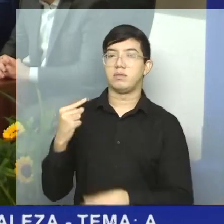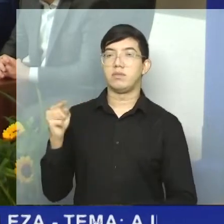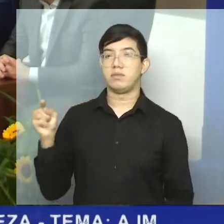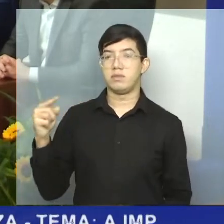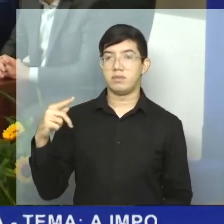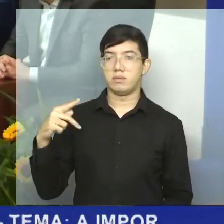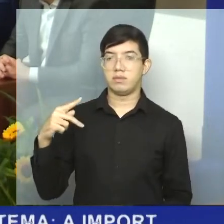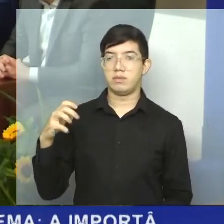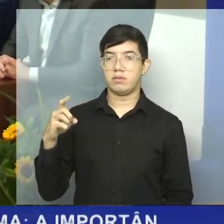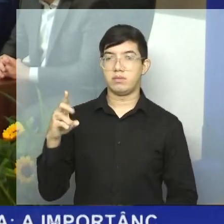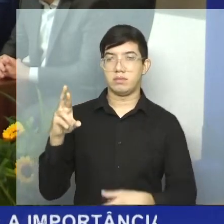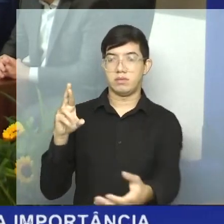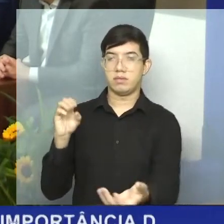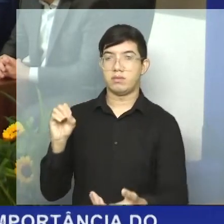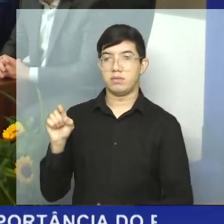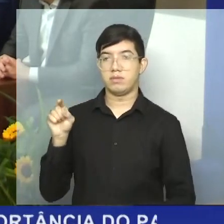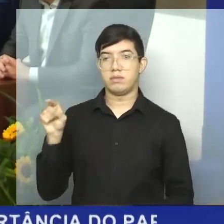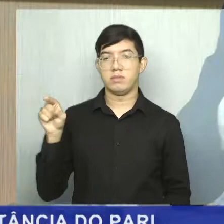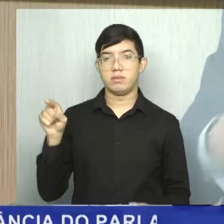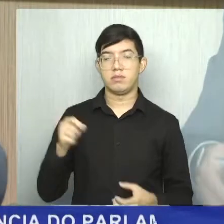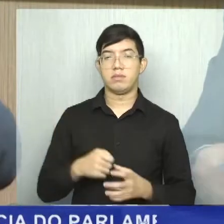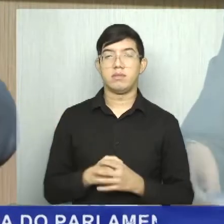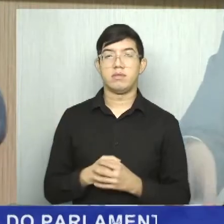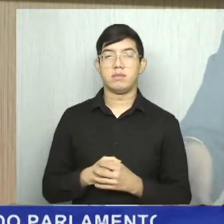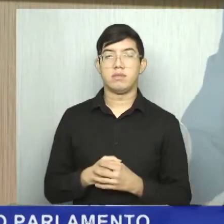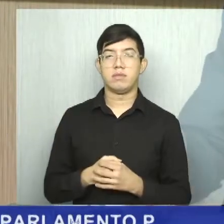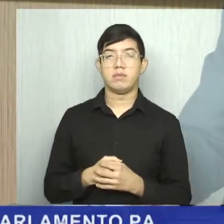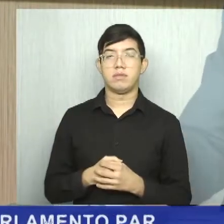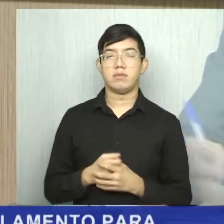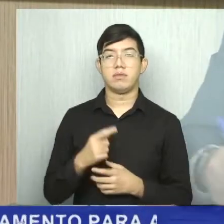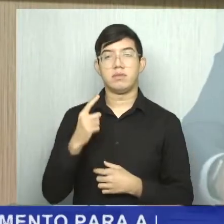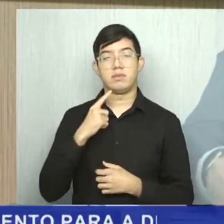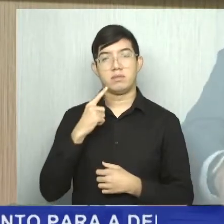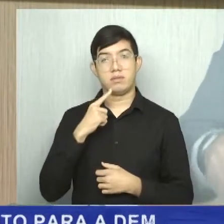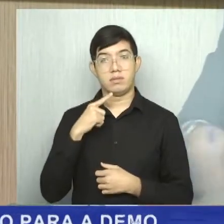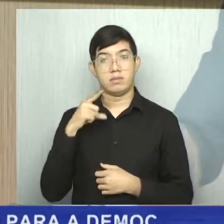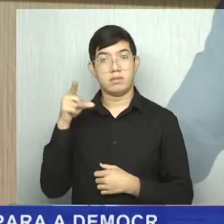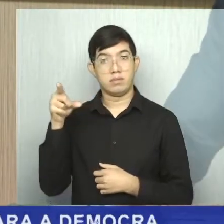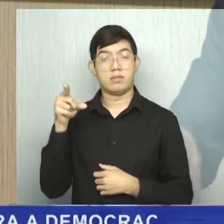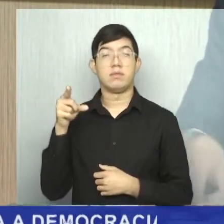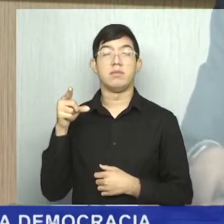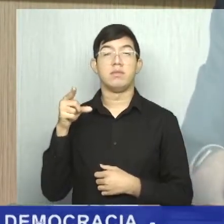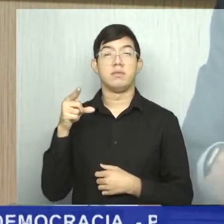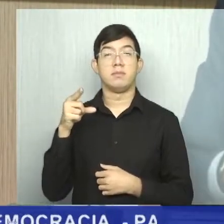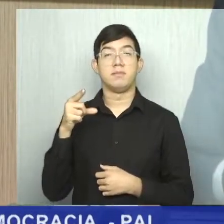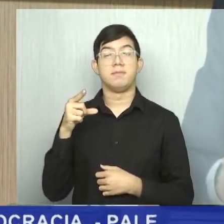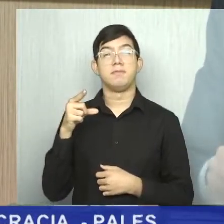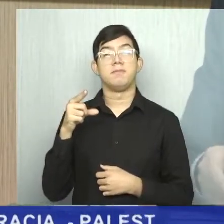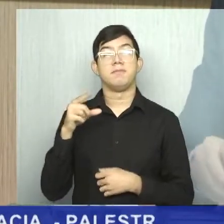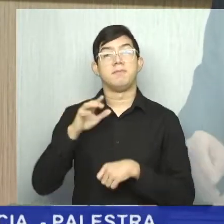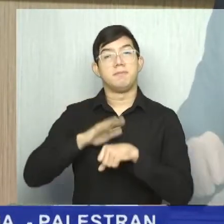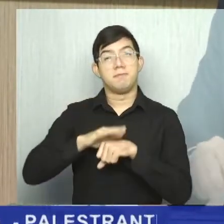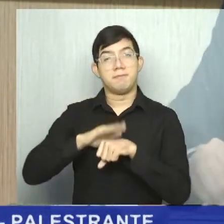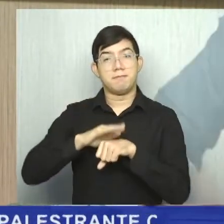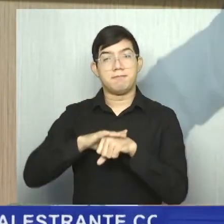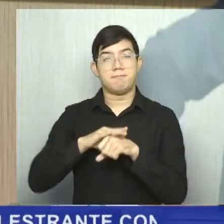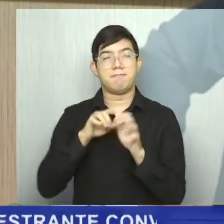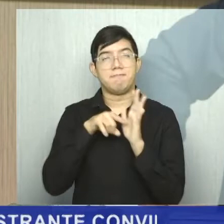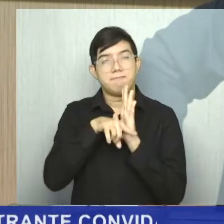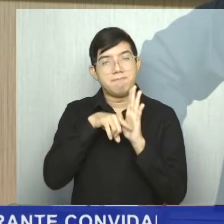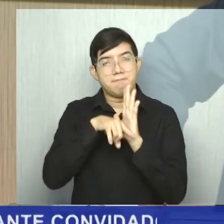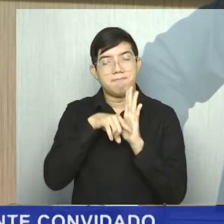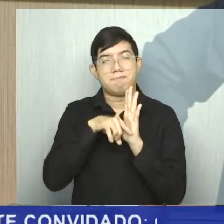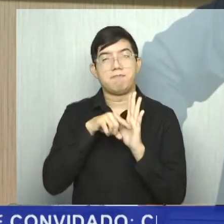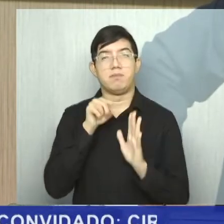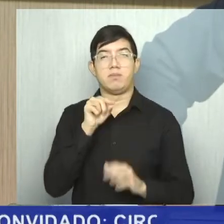lembrando, mais uma vez, que nós, por cima dessa tragédia toda, metemos com o status constitucional, que só tem no Brasil, não há nem na literatura, nem na experiência